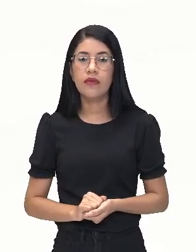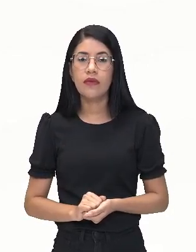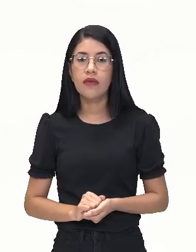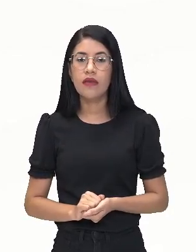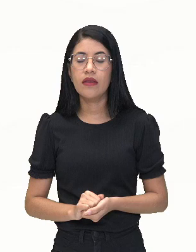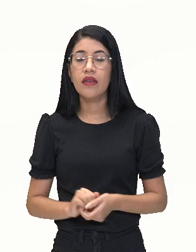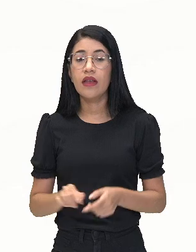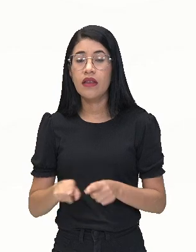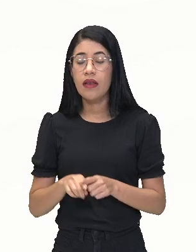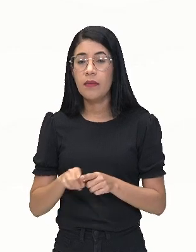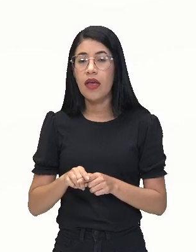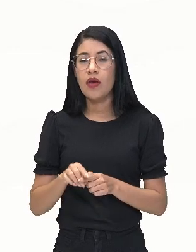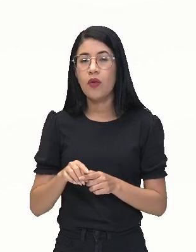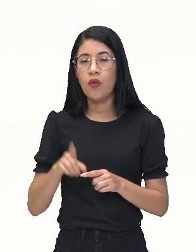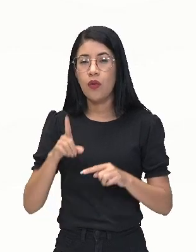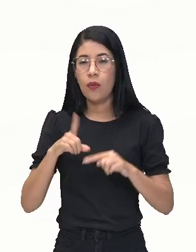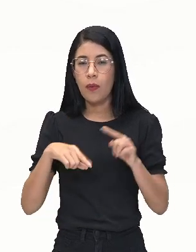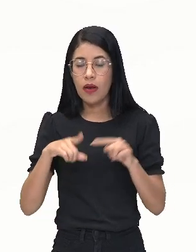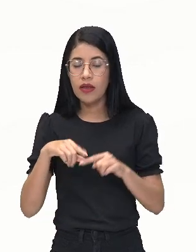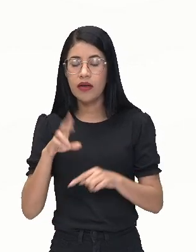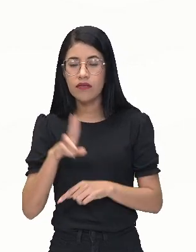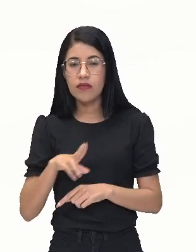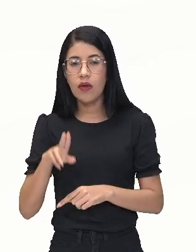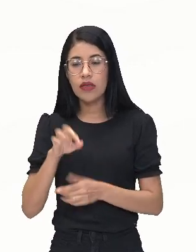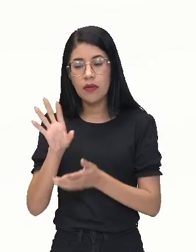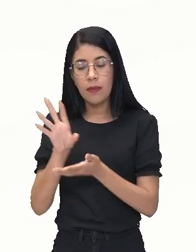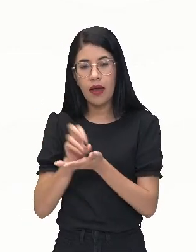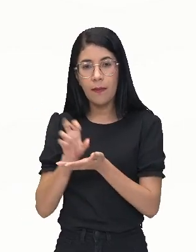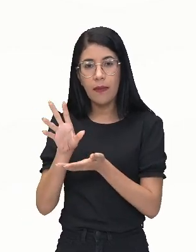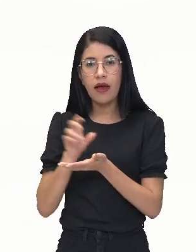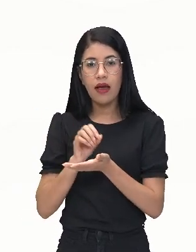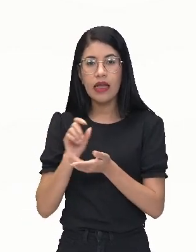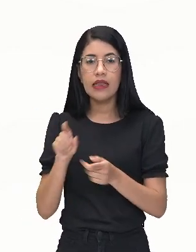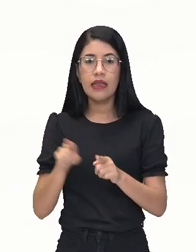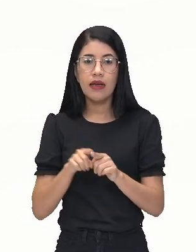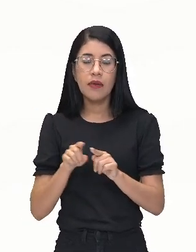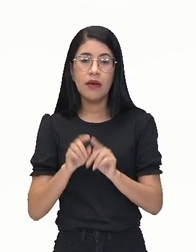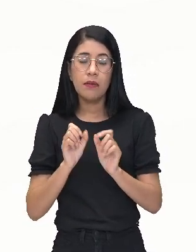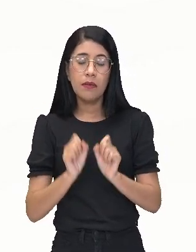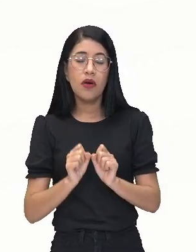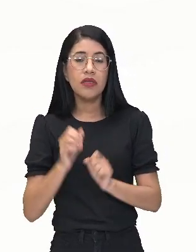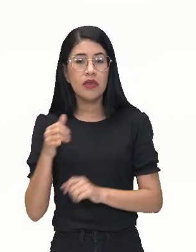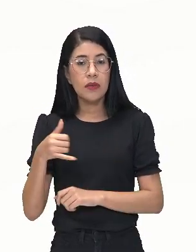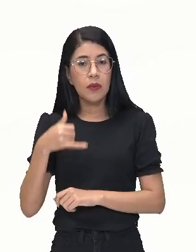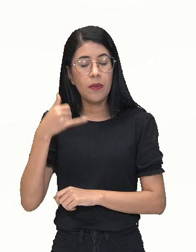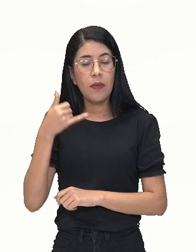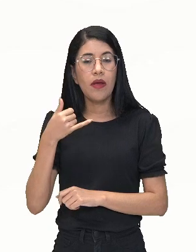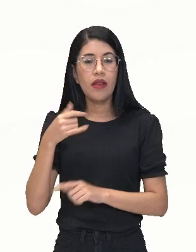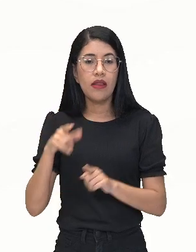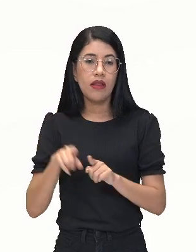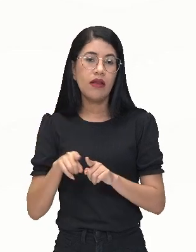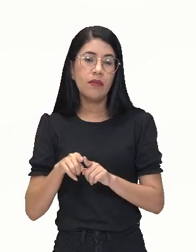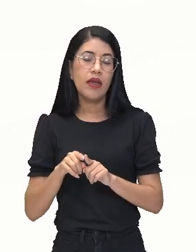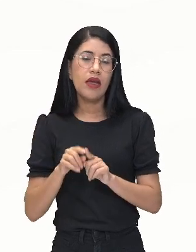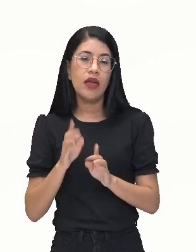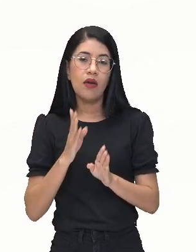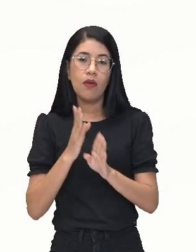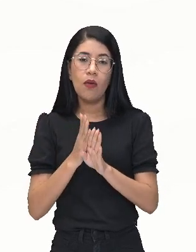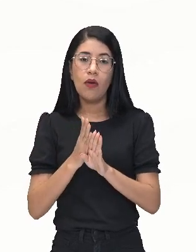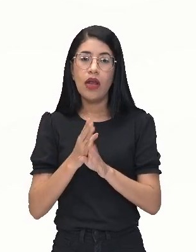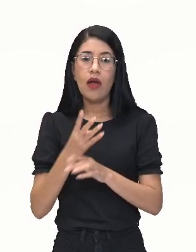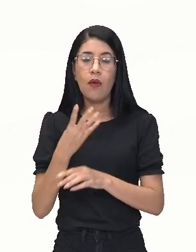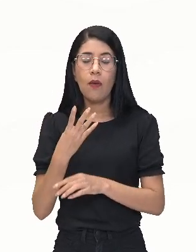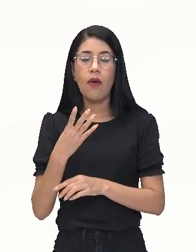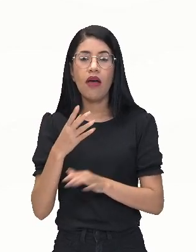você estiver utilizando, mesmo que seja o dedicado ou um celular, tem que se encontrar no campo de no mínimo